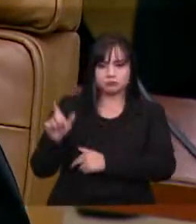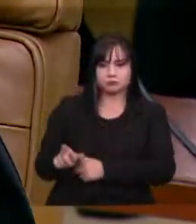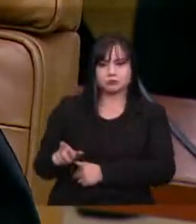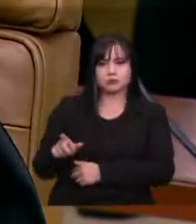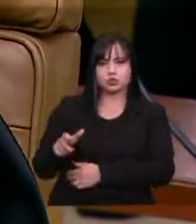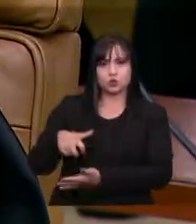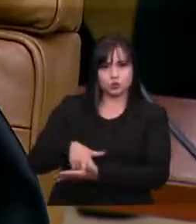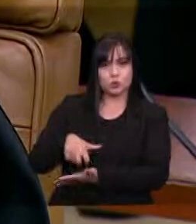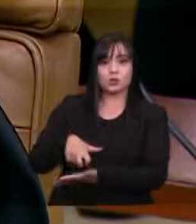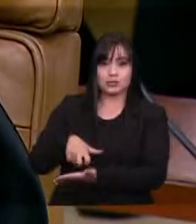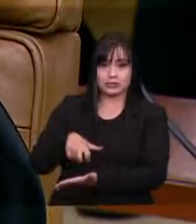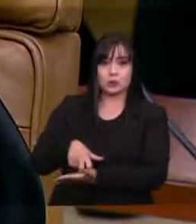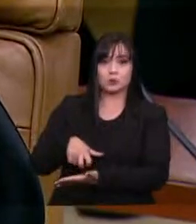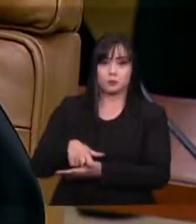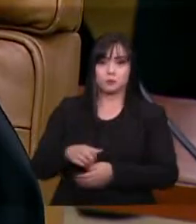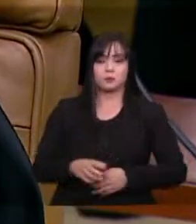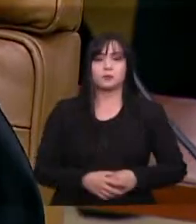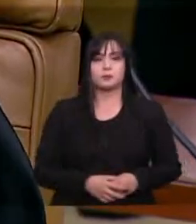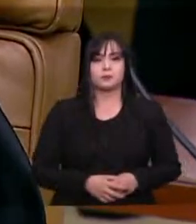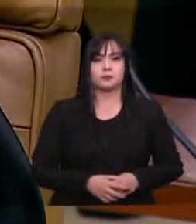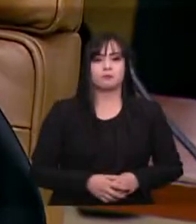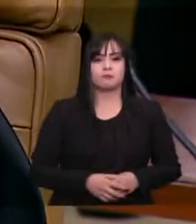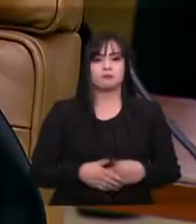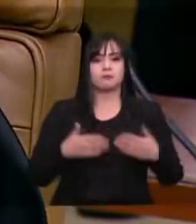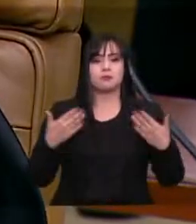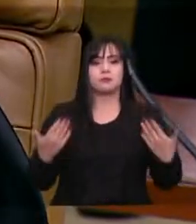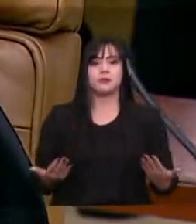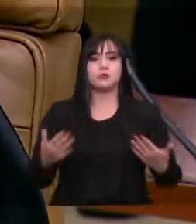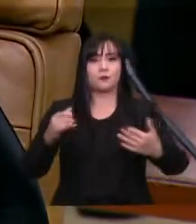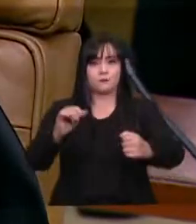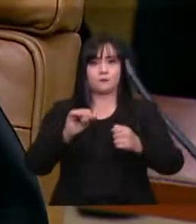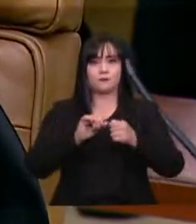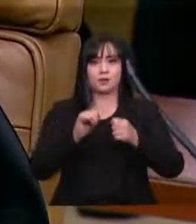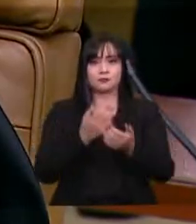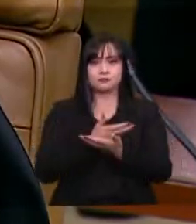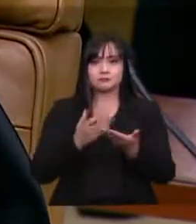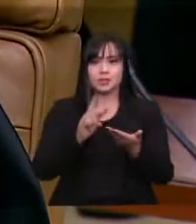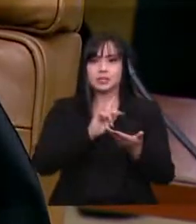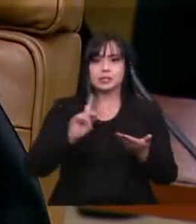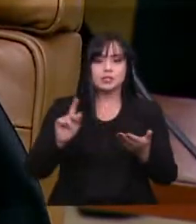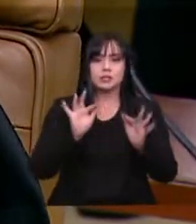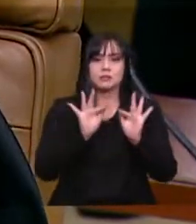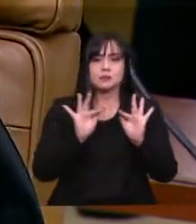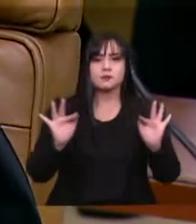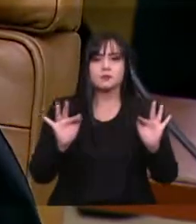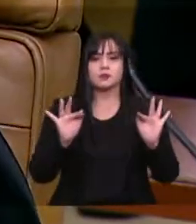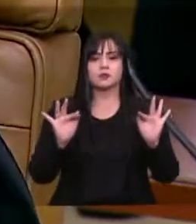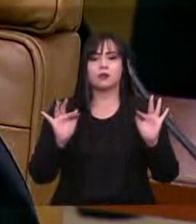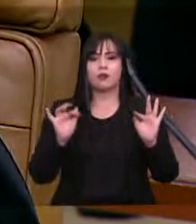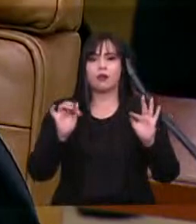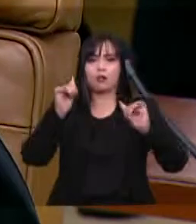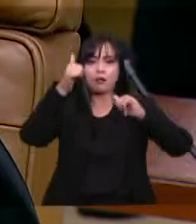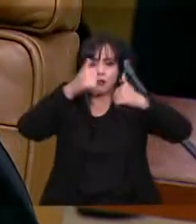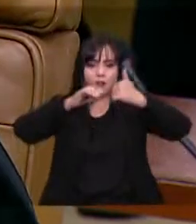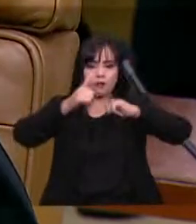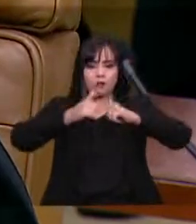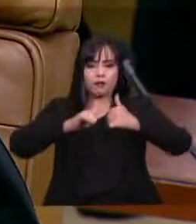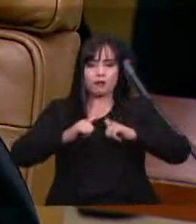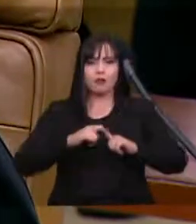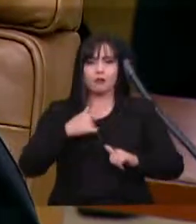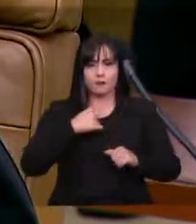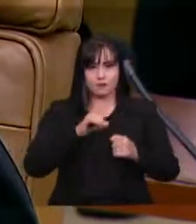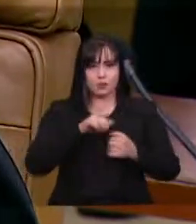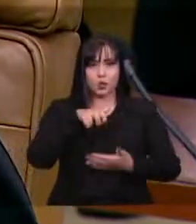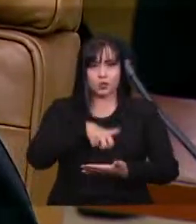Édipo condenatório isto feito senhora Presidente iminente pares sintetizo diante da análise